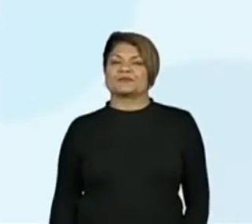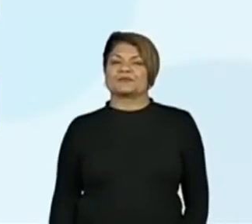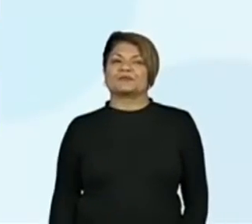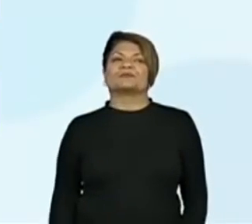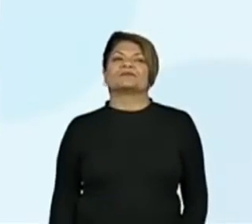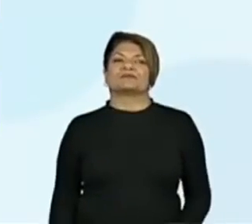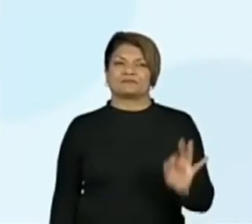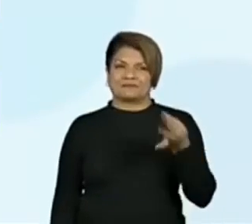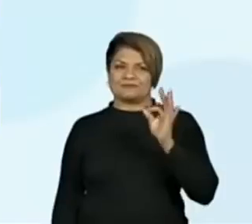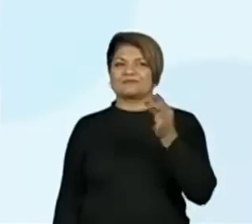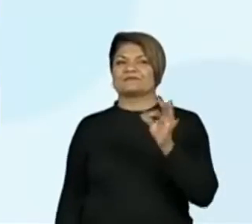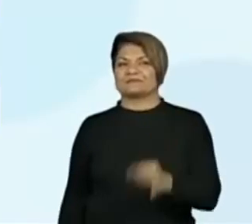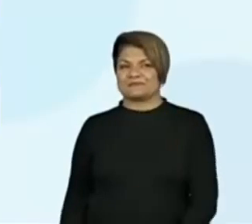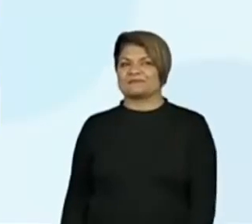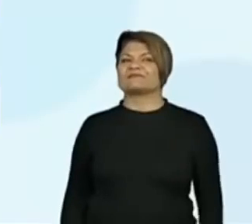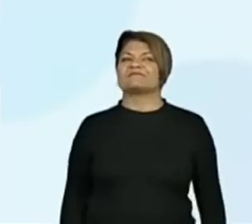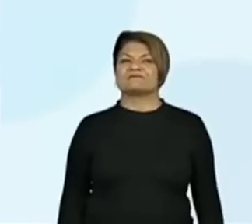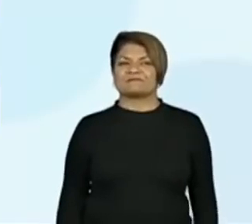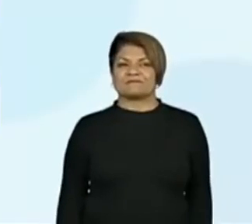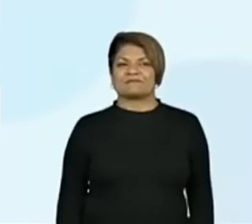1958.